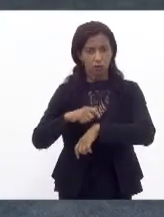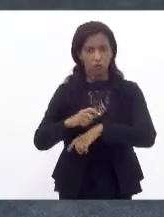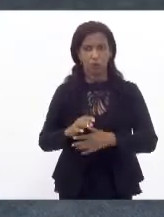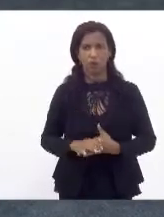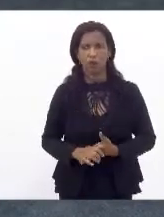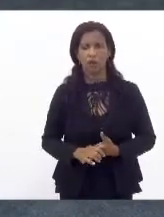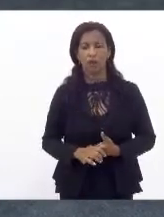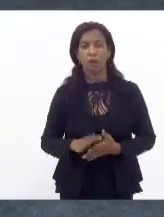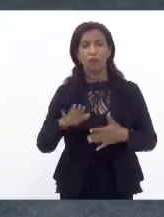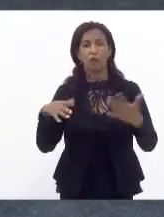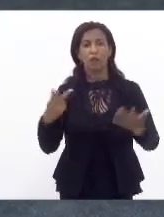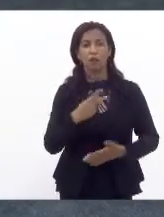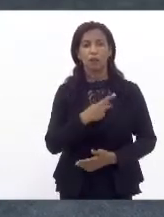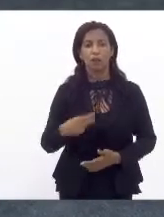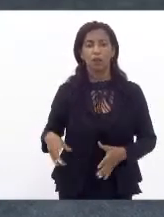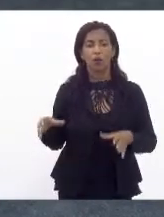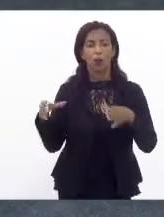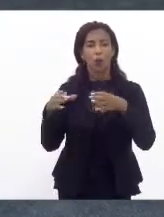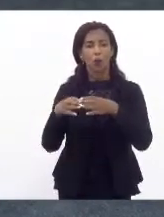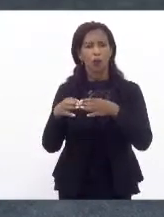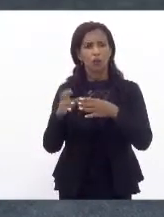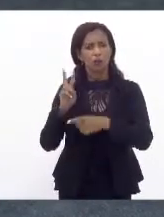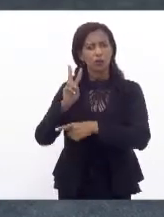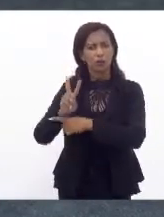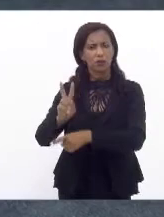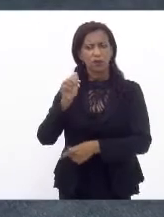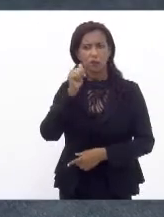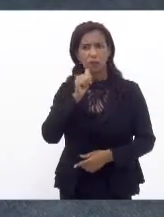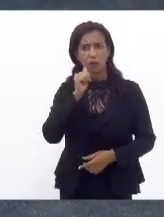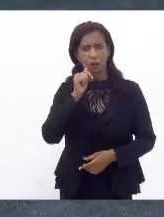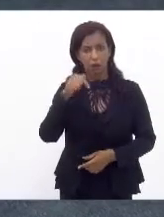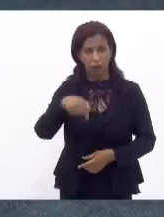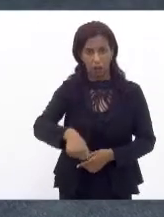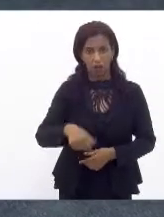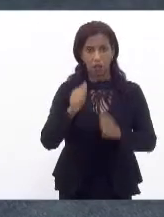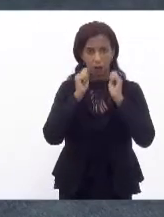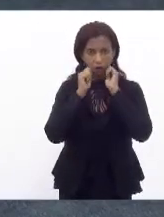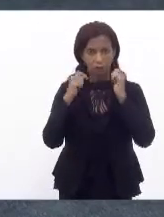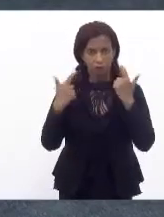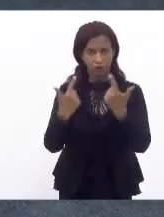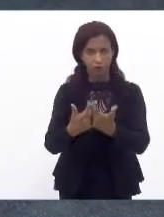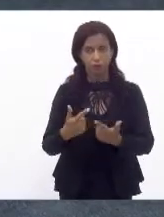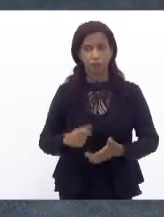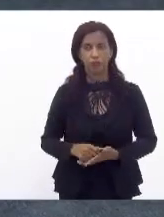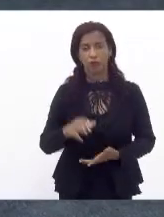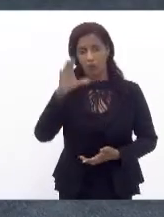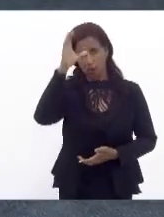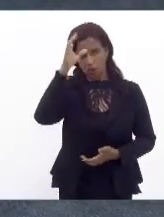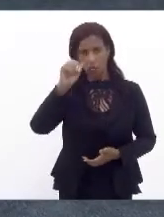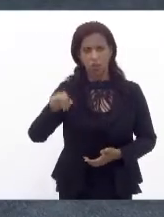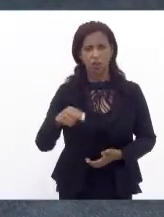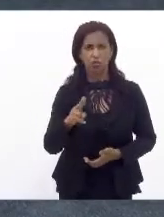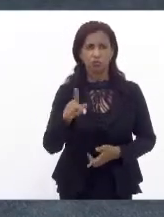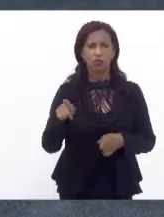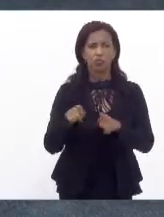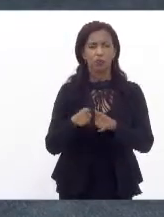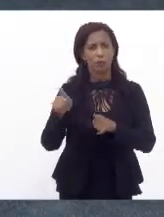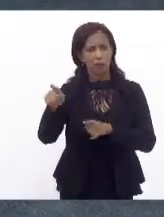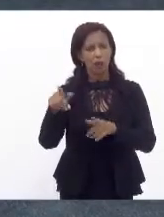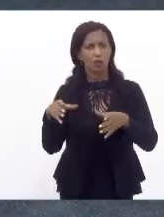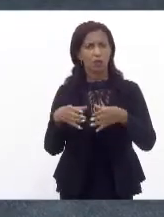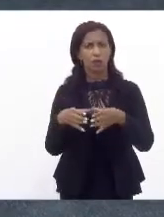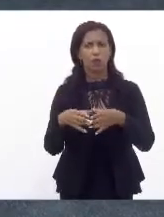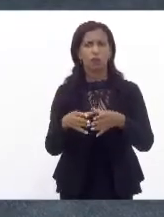mas enquanto presidente da Comissão de Defesa das Mulheres aqui da Assembleia Legislativa, te ajudo também, é da